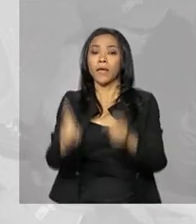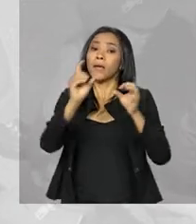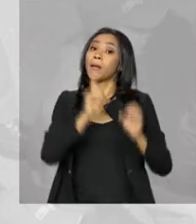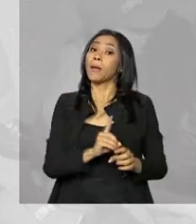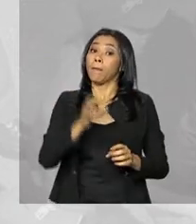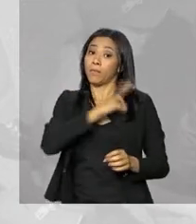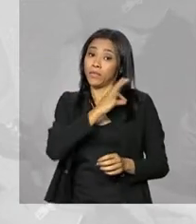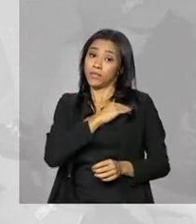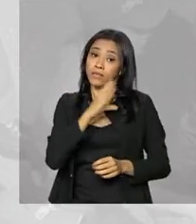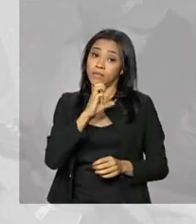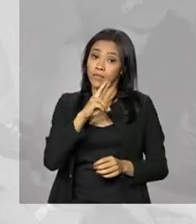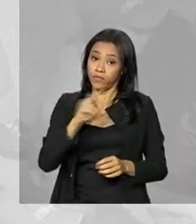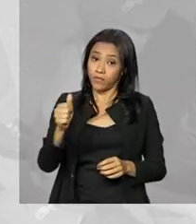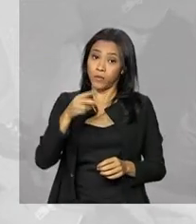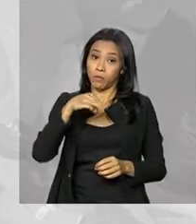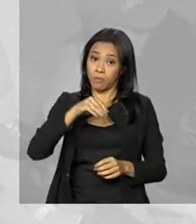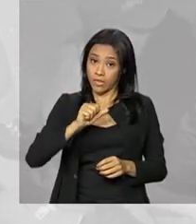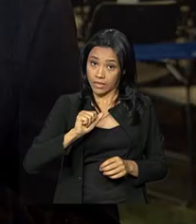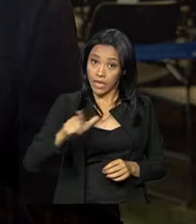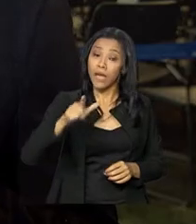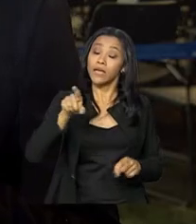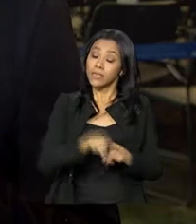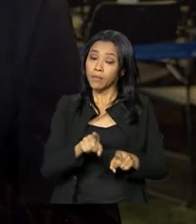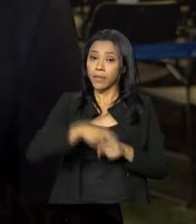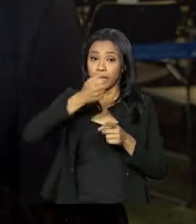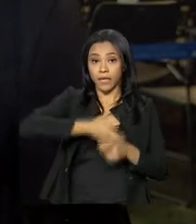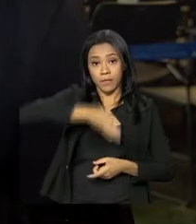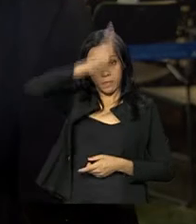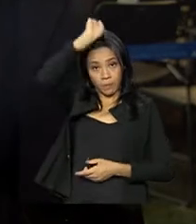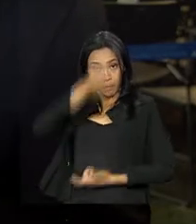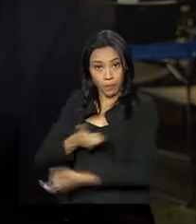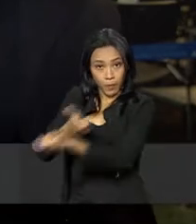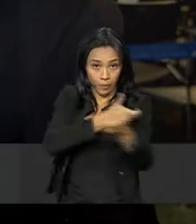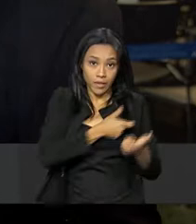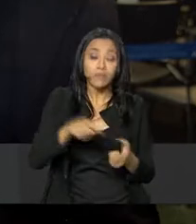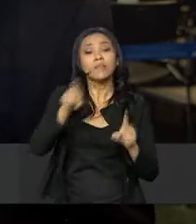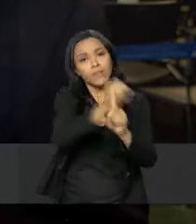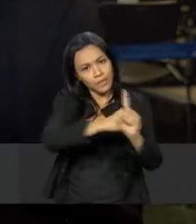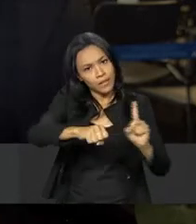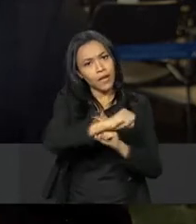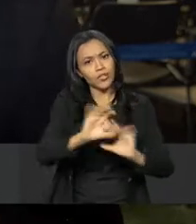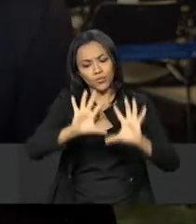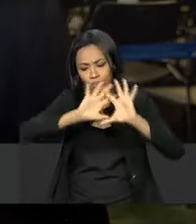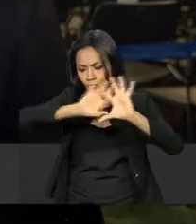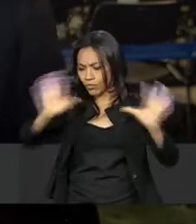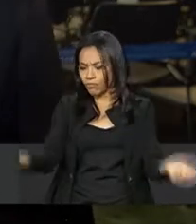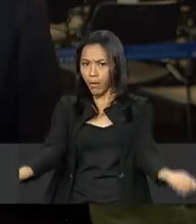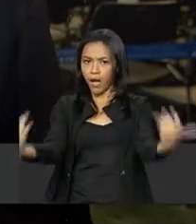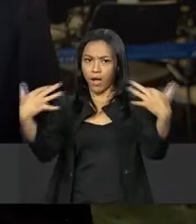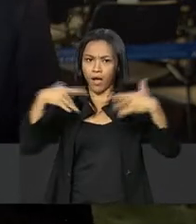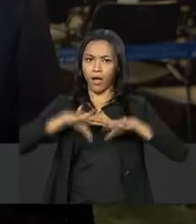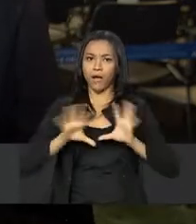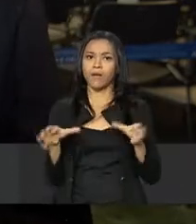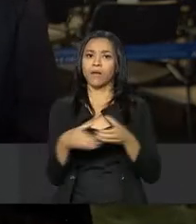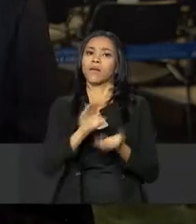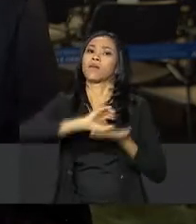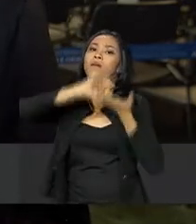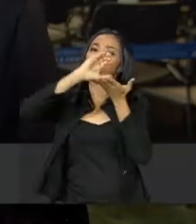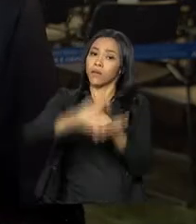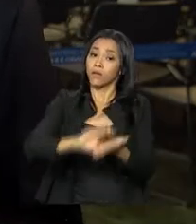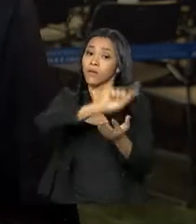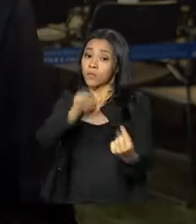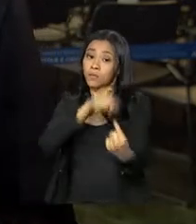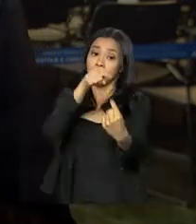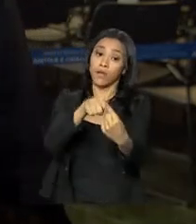e Militares, Bombeiros e da Sociedade Civil. E no dia da primeira reunião do Conselho, o governo federal propôs a meta de reduzir em